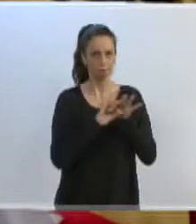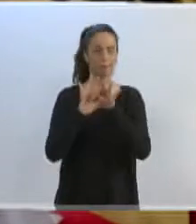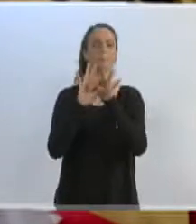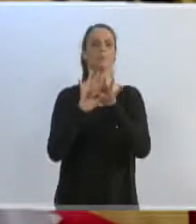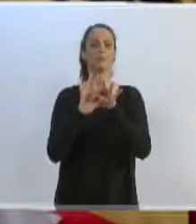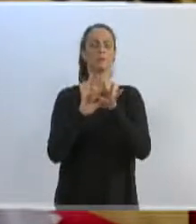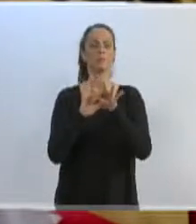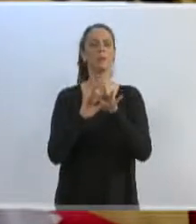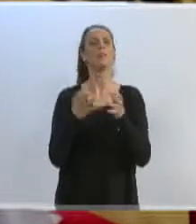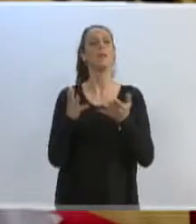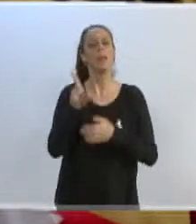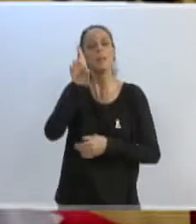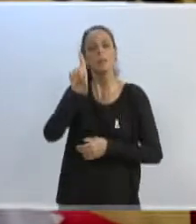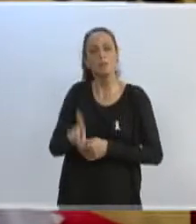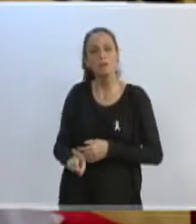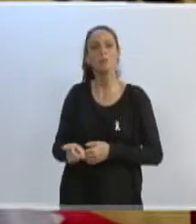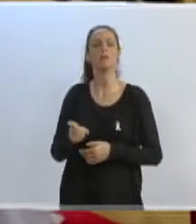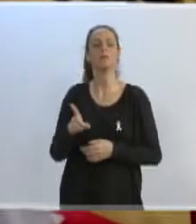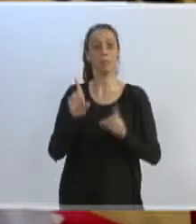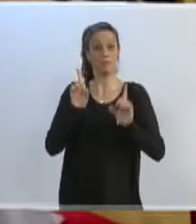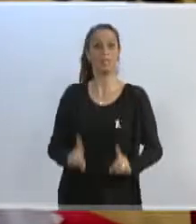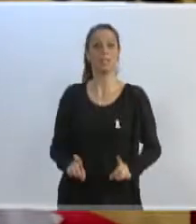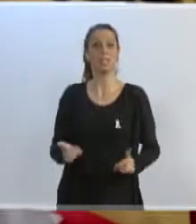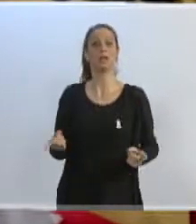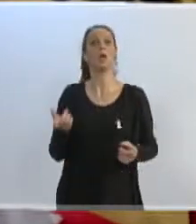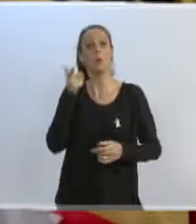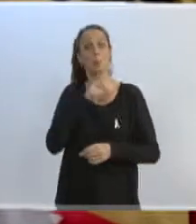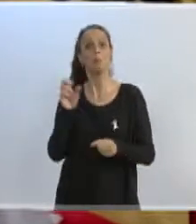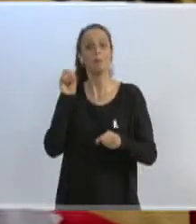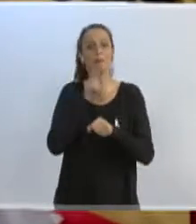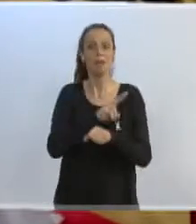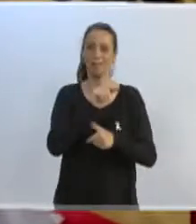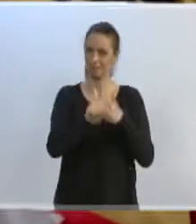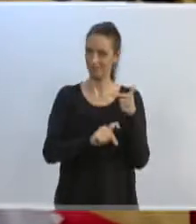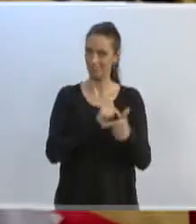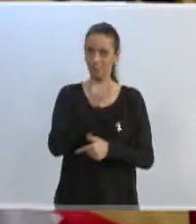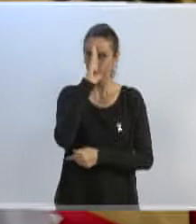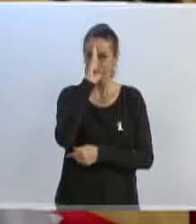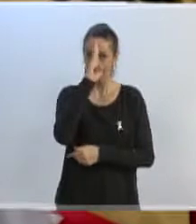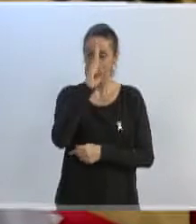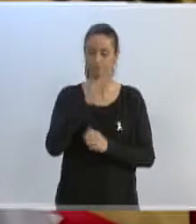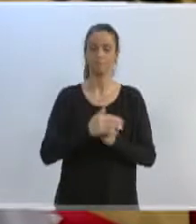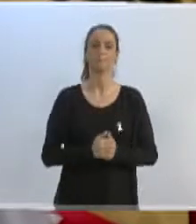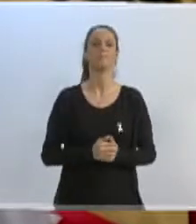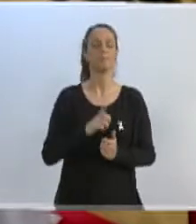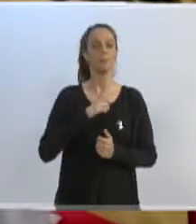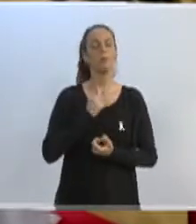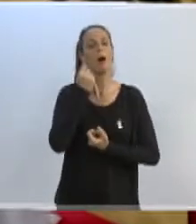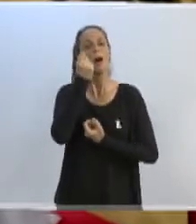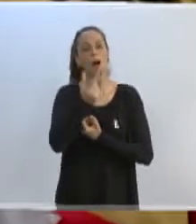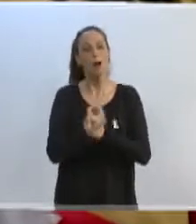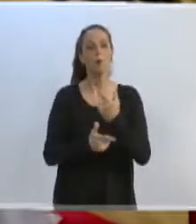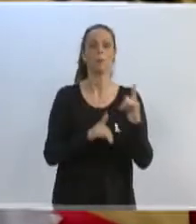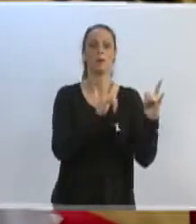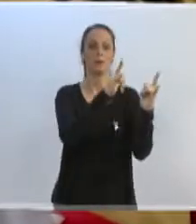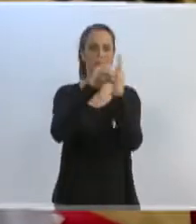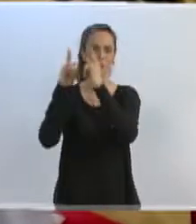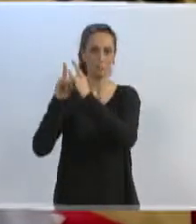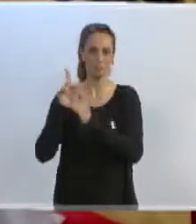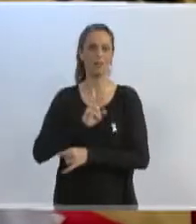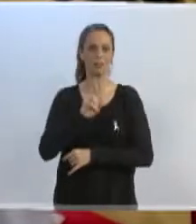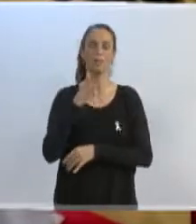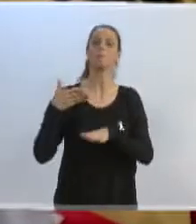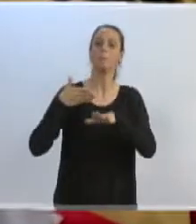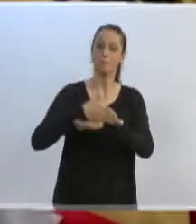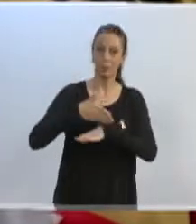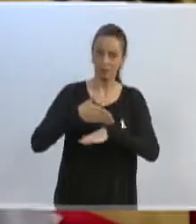incluir pessoas com deficiência, principalmente no mercado de trabalho. Tá? Nós temos algumas entidades que já estão aqui representadas, que fazem parte da